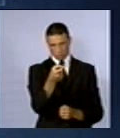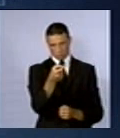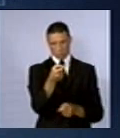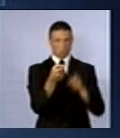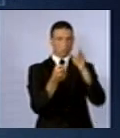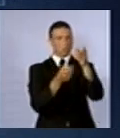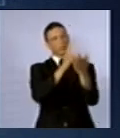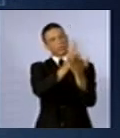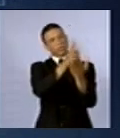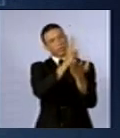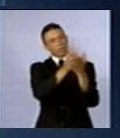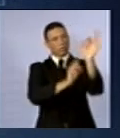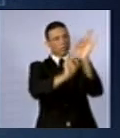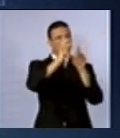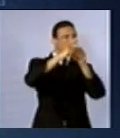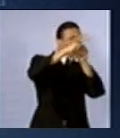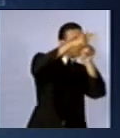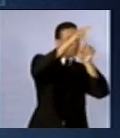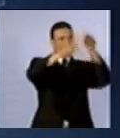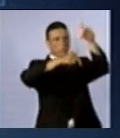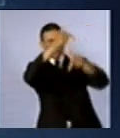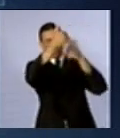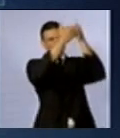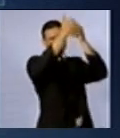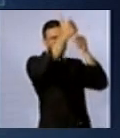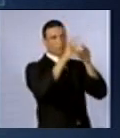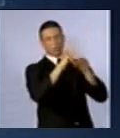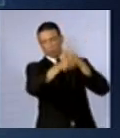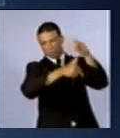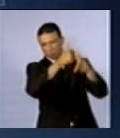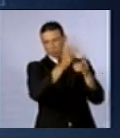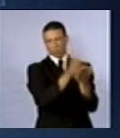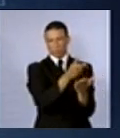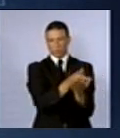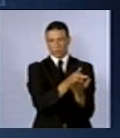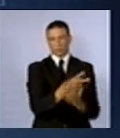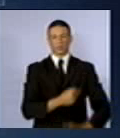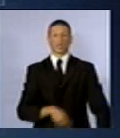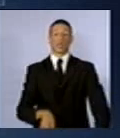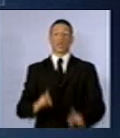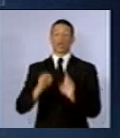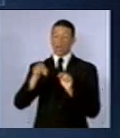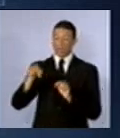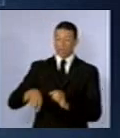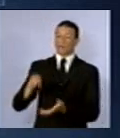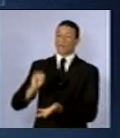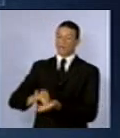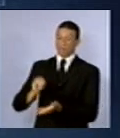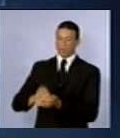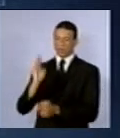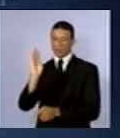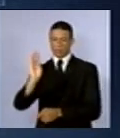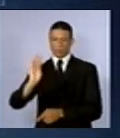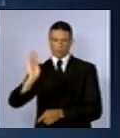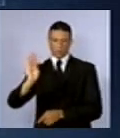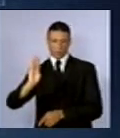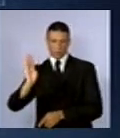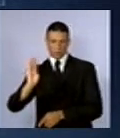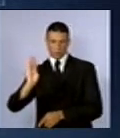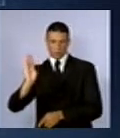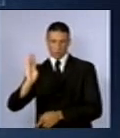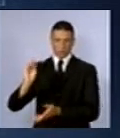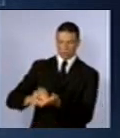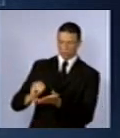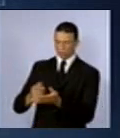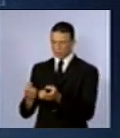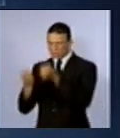à continuidade operativa dessas linhas de transmissão. A carência de por outro lado, a carência de plausibilidade biológica, a